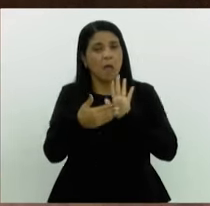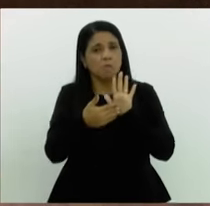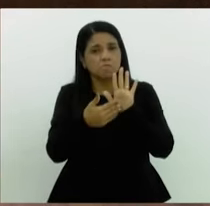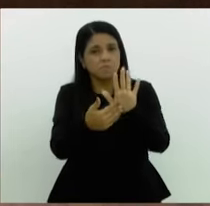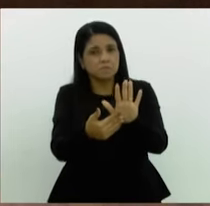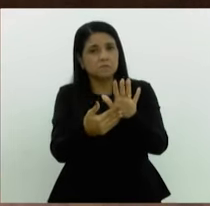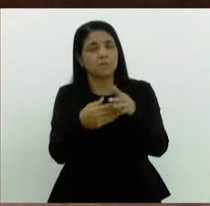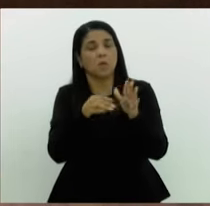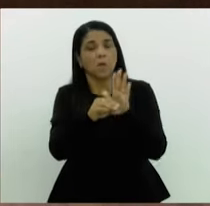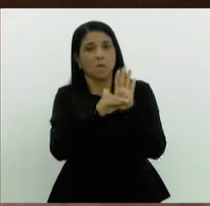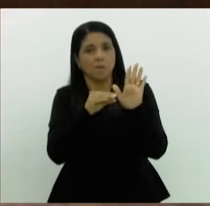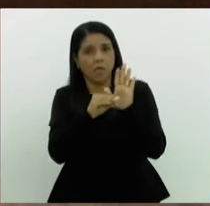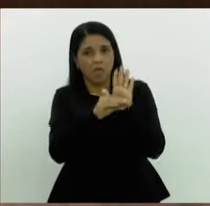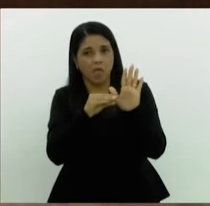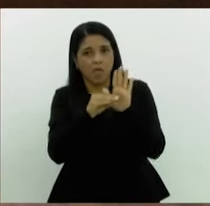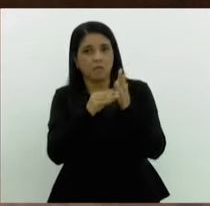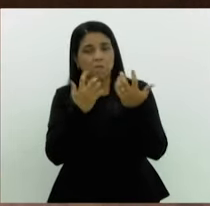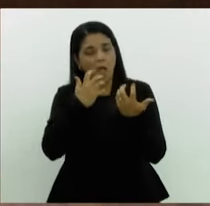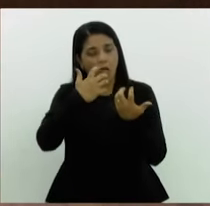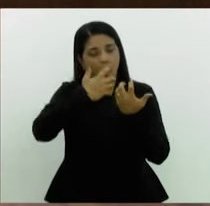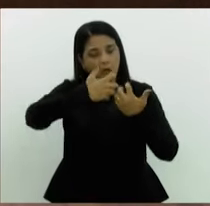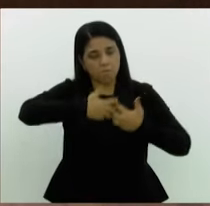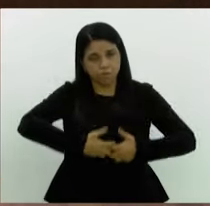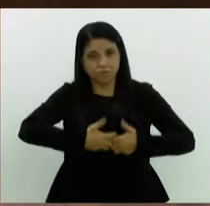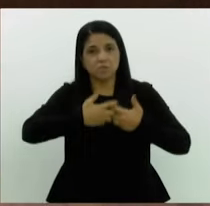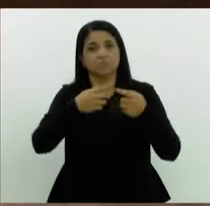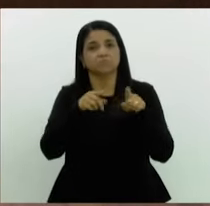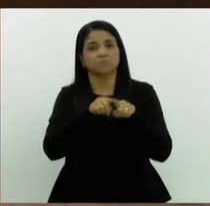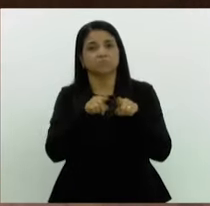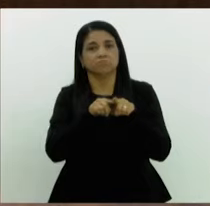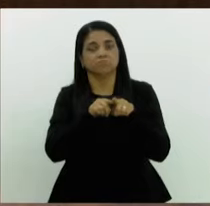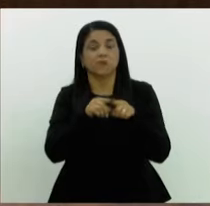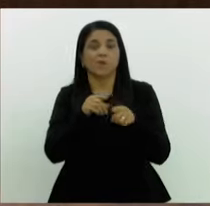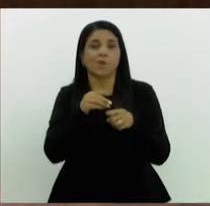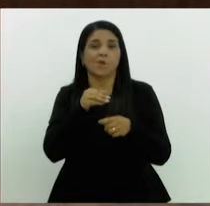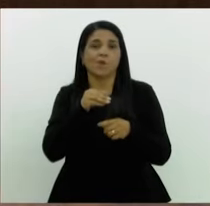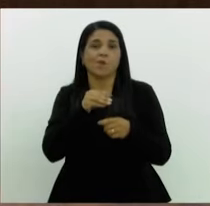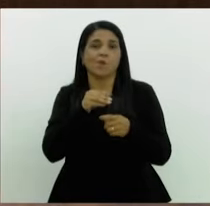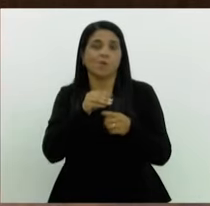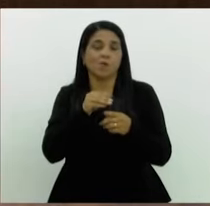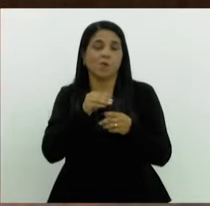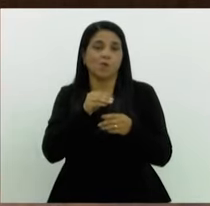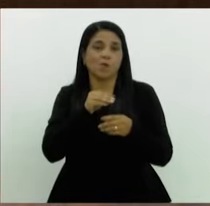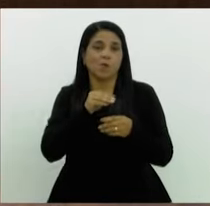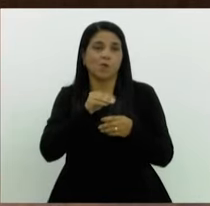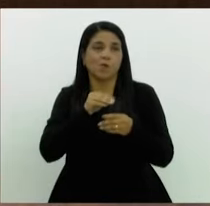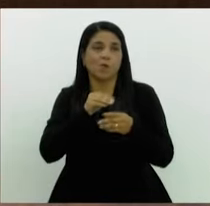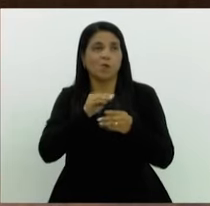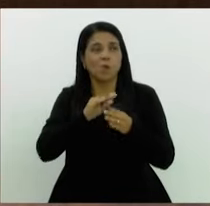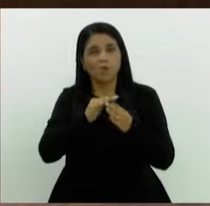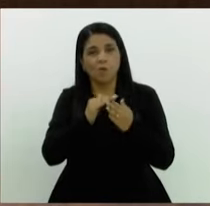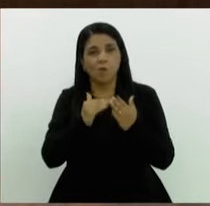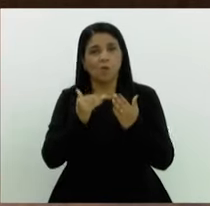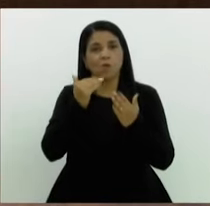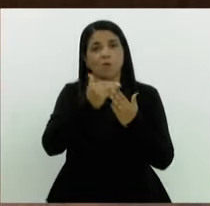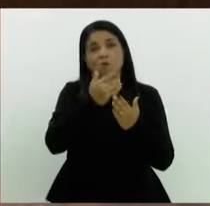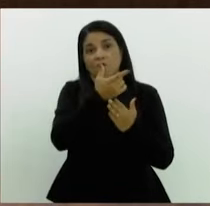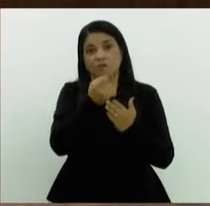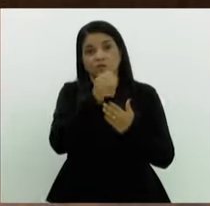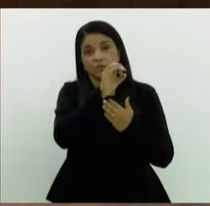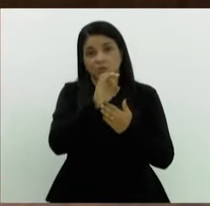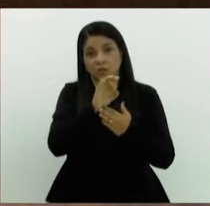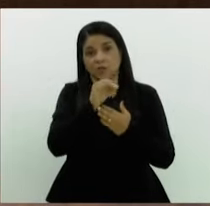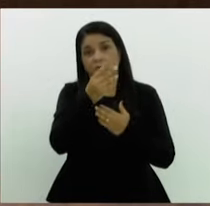emenda para adequar um pouco mais esse aumento de 20% para 30% do efetivo,